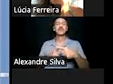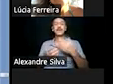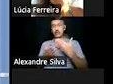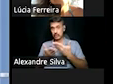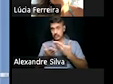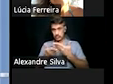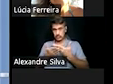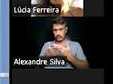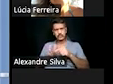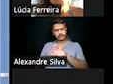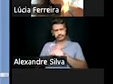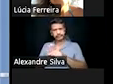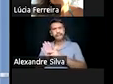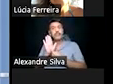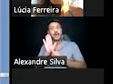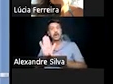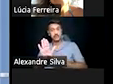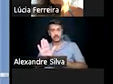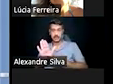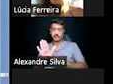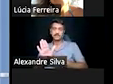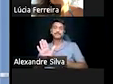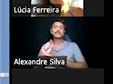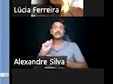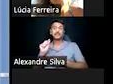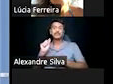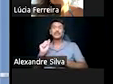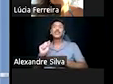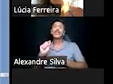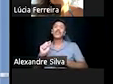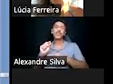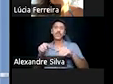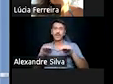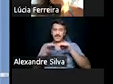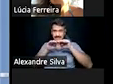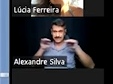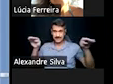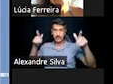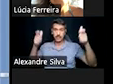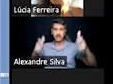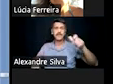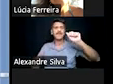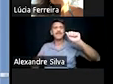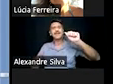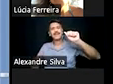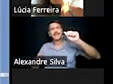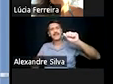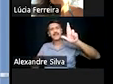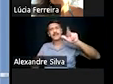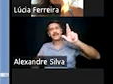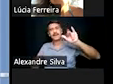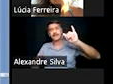caso mostrando uma laje de rocha na região do Araripe. Se vocês observarem,